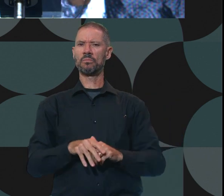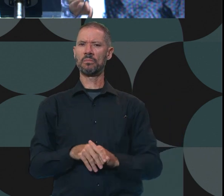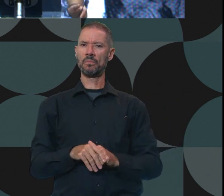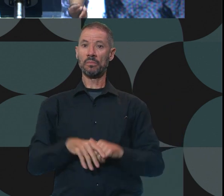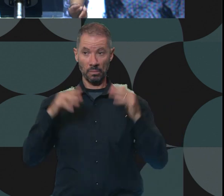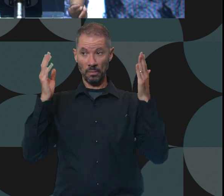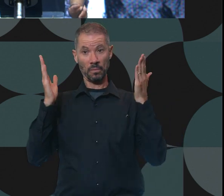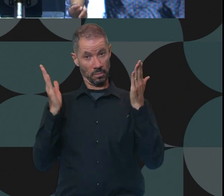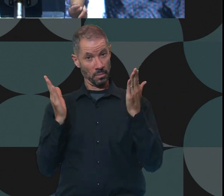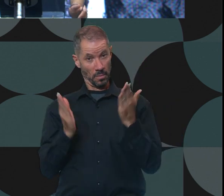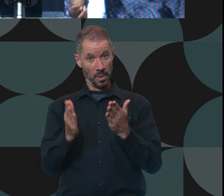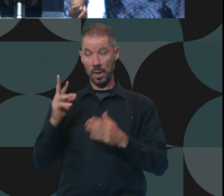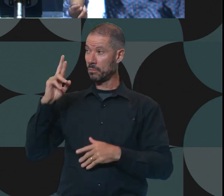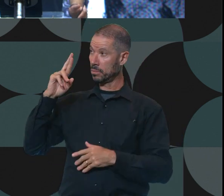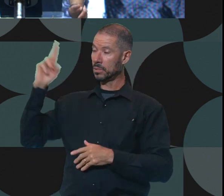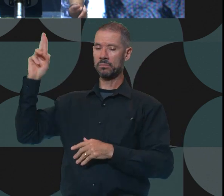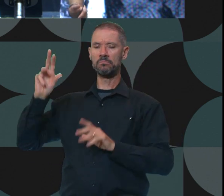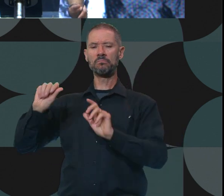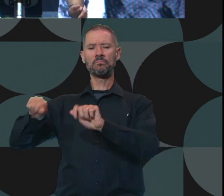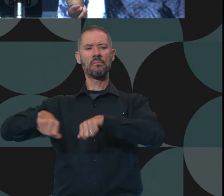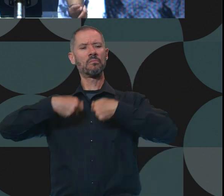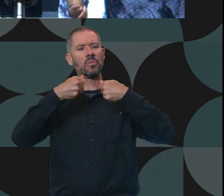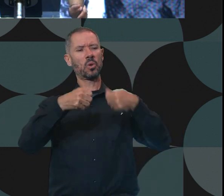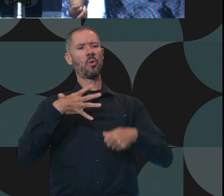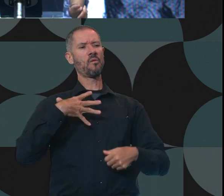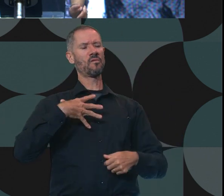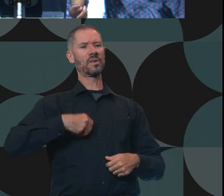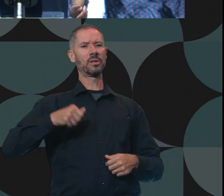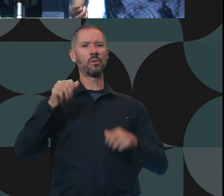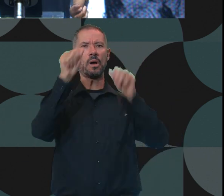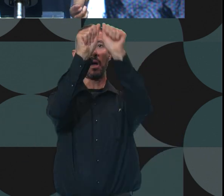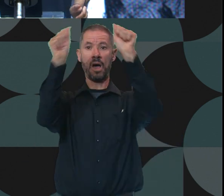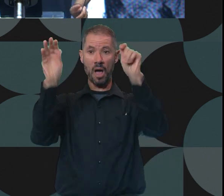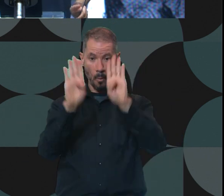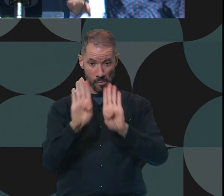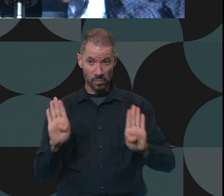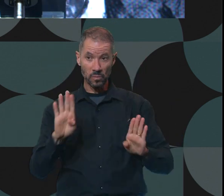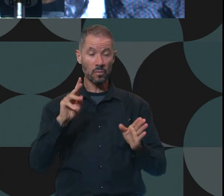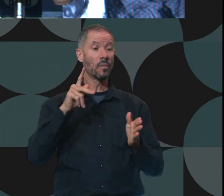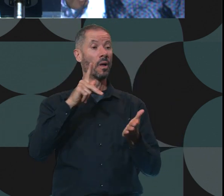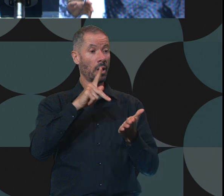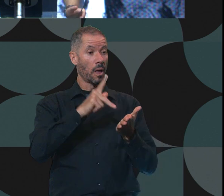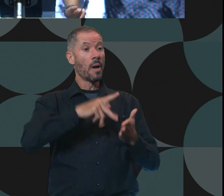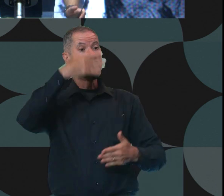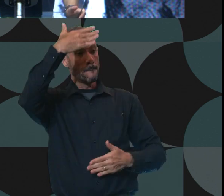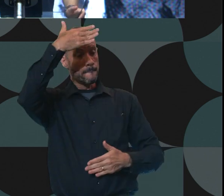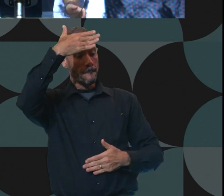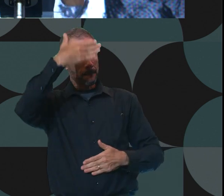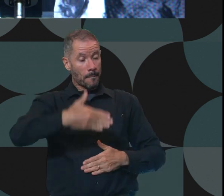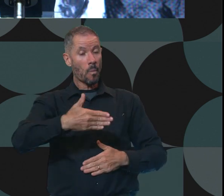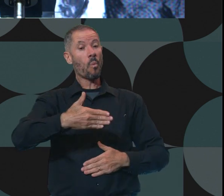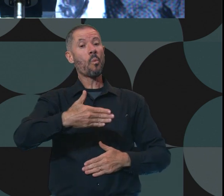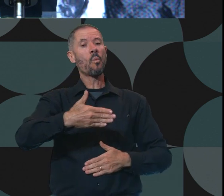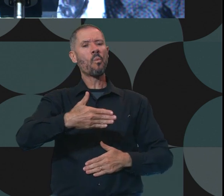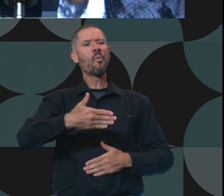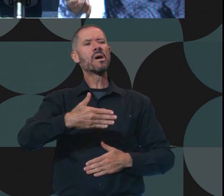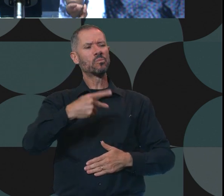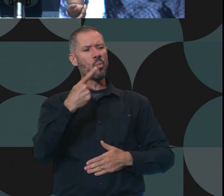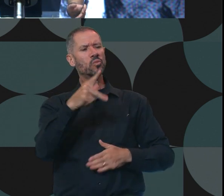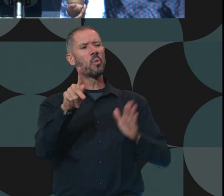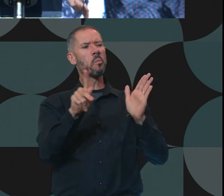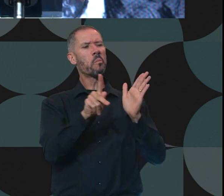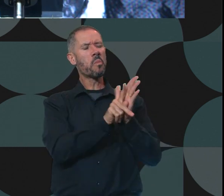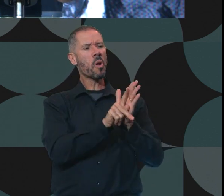e agora o Senhor o entregou ao seu filho Absalão. Finalmente, está provando do seu